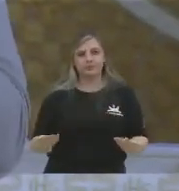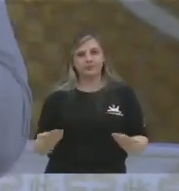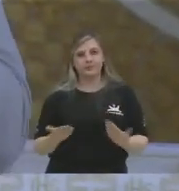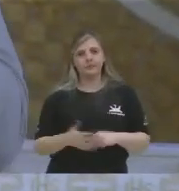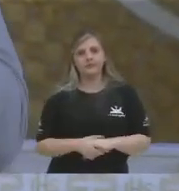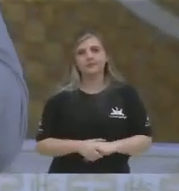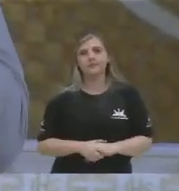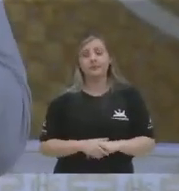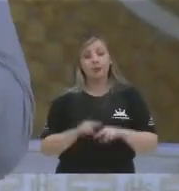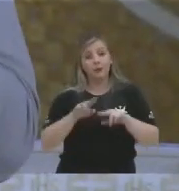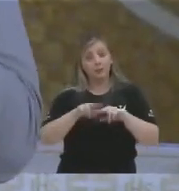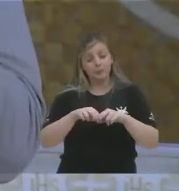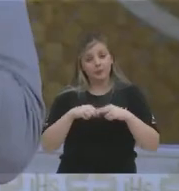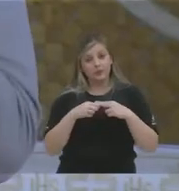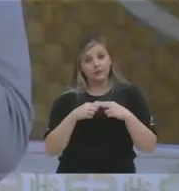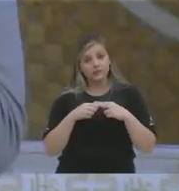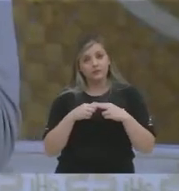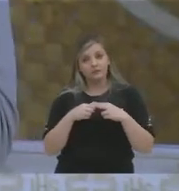Por isso aqui, ó,